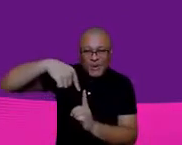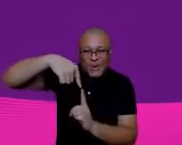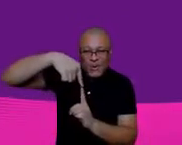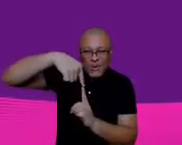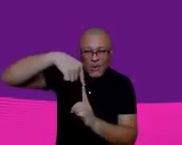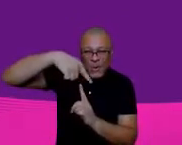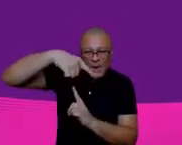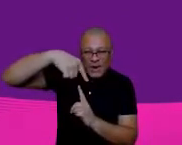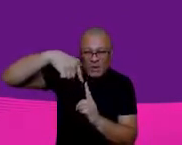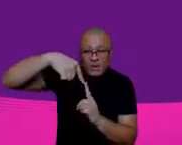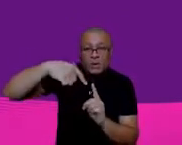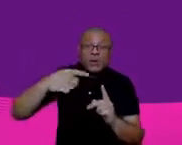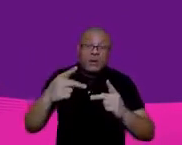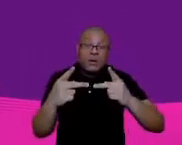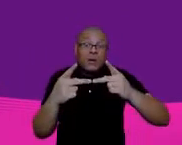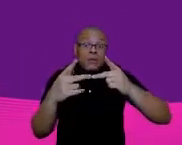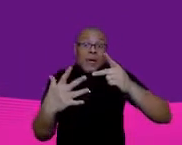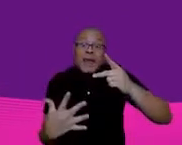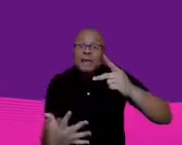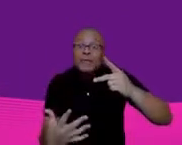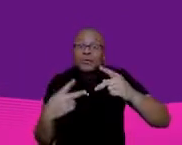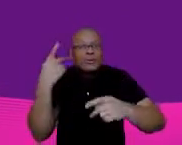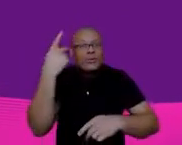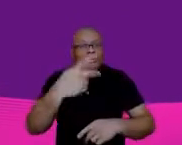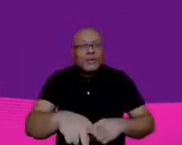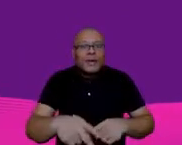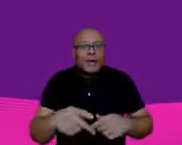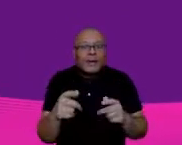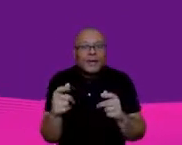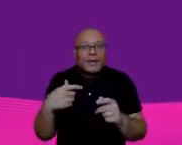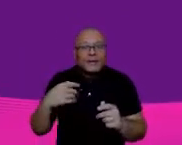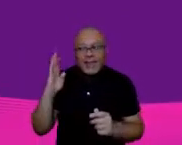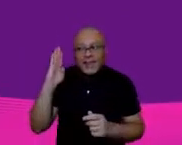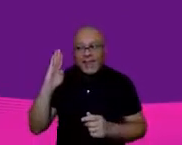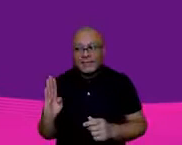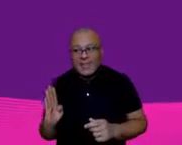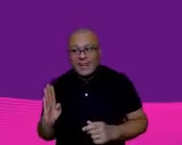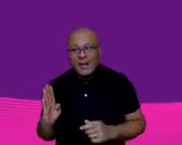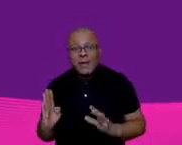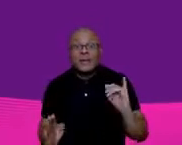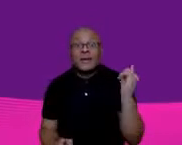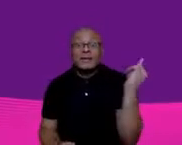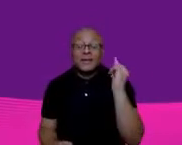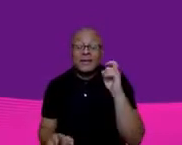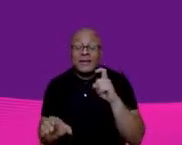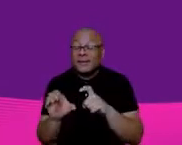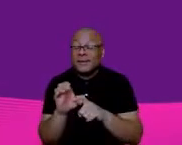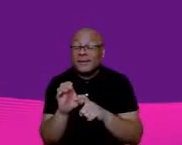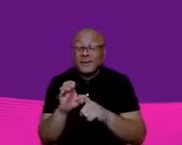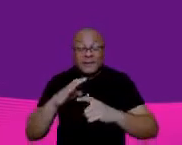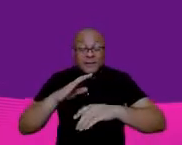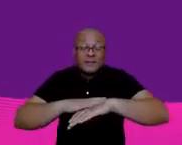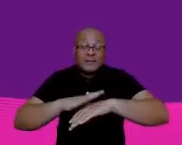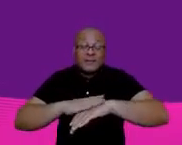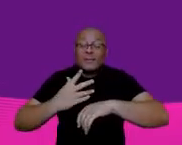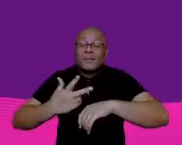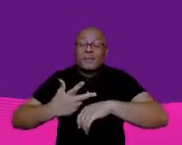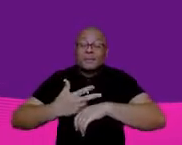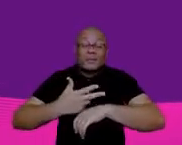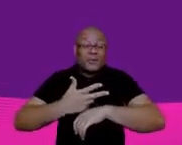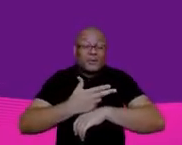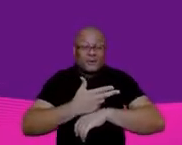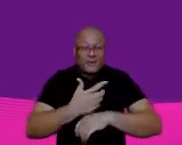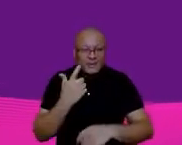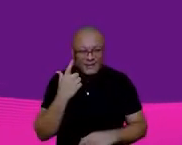parâmetros anatômicos do paciente, membro contralateral, mas é extremamente dependente do cirurgião. Aqui, nesse caso, é um exemplo